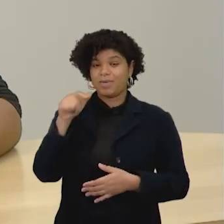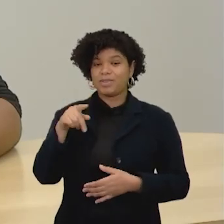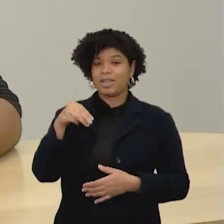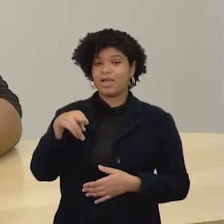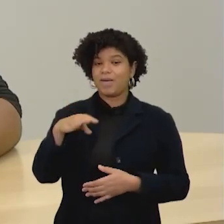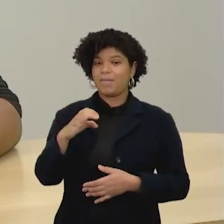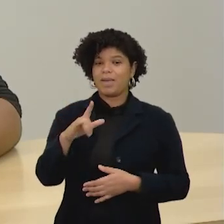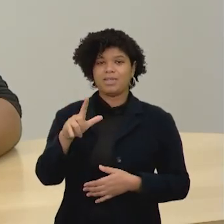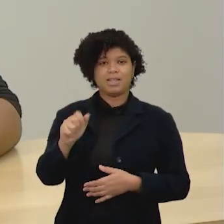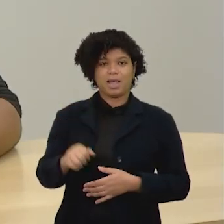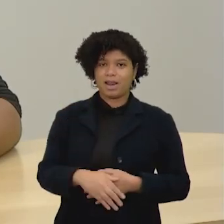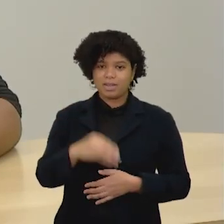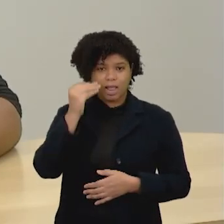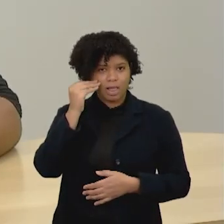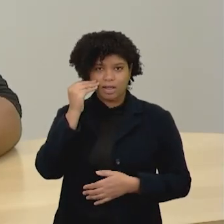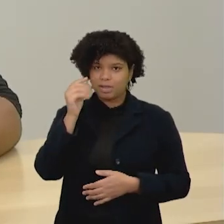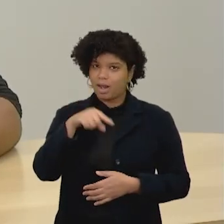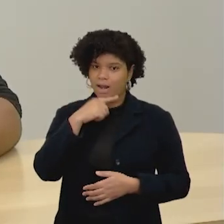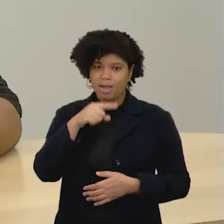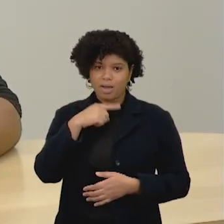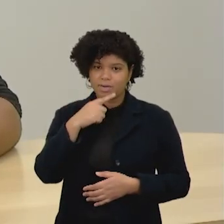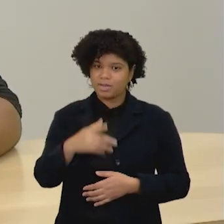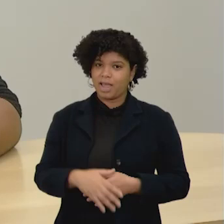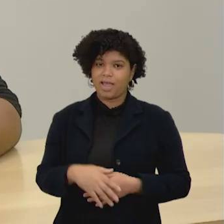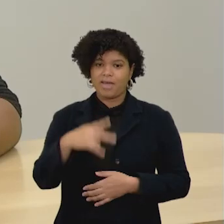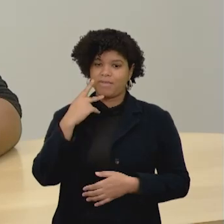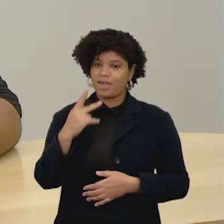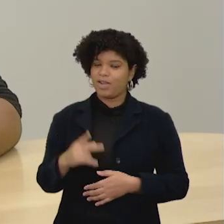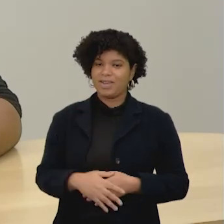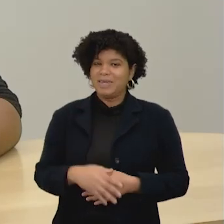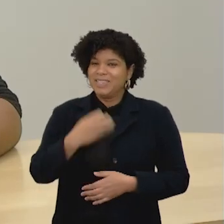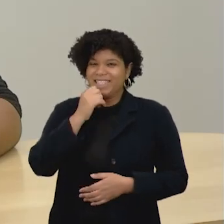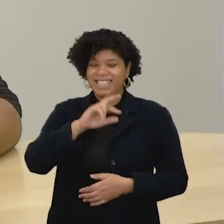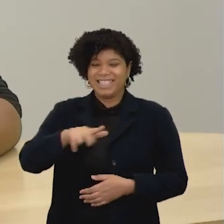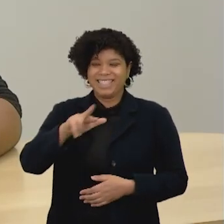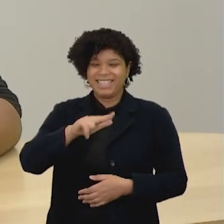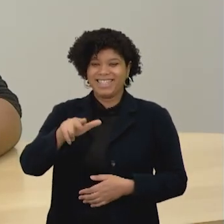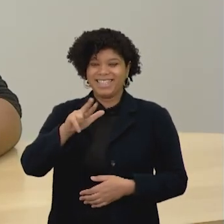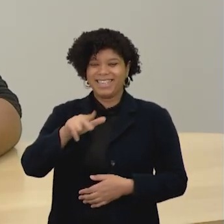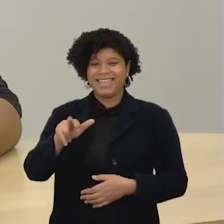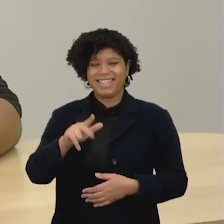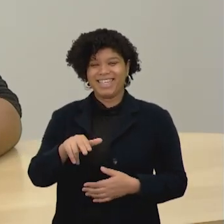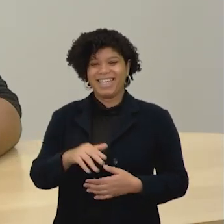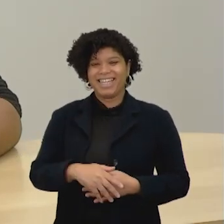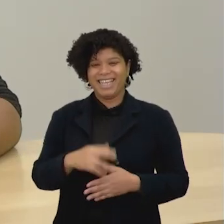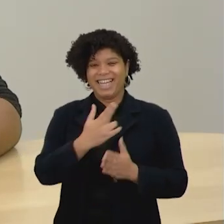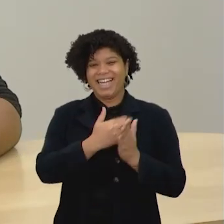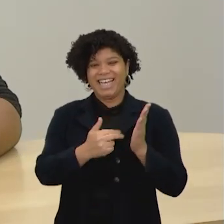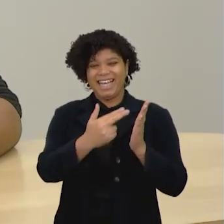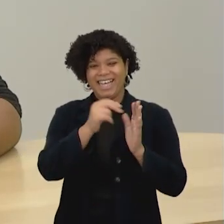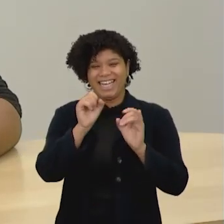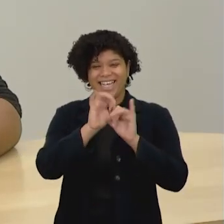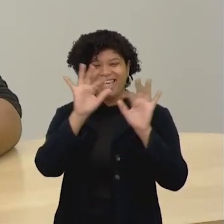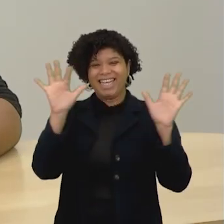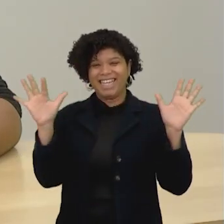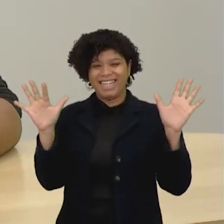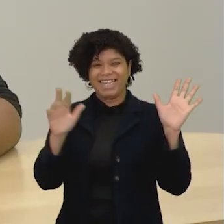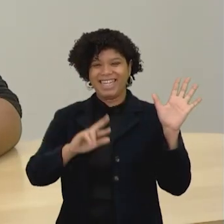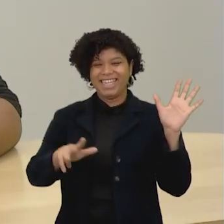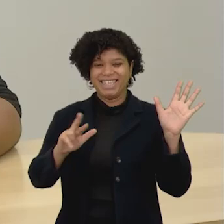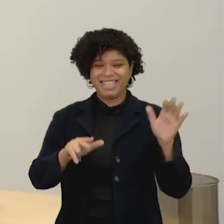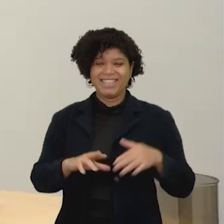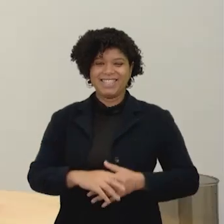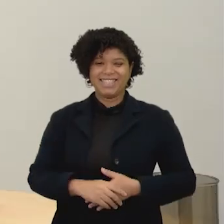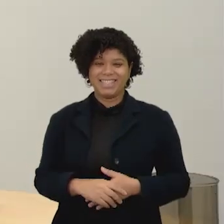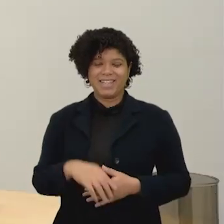aqui, ela não conseguiu acertar assim, não. Ela tava achando que eu não fui tão bem. Falei, professor, seus desenhos não estão tão claros, não. A Pro